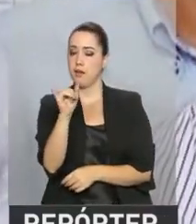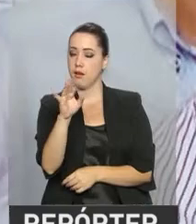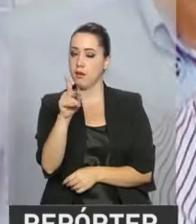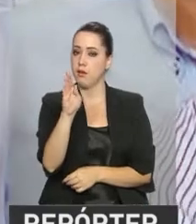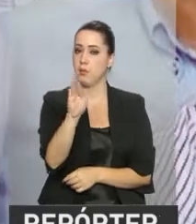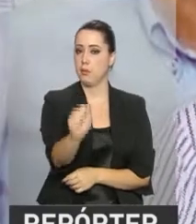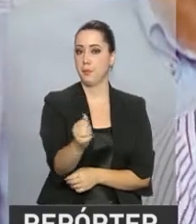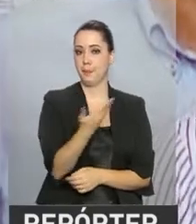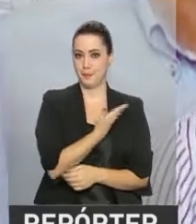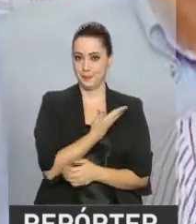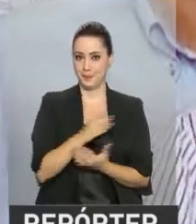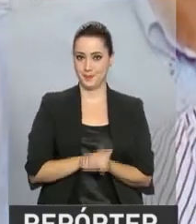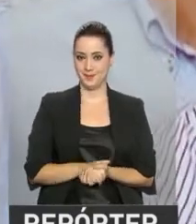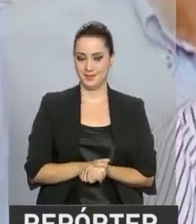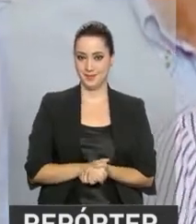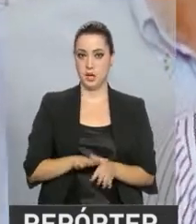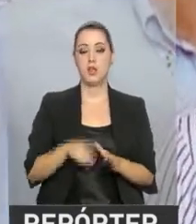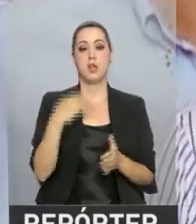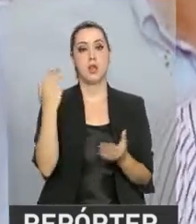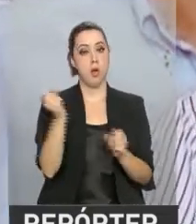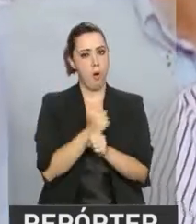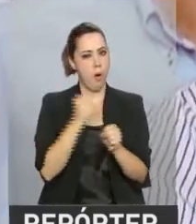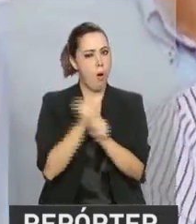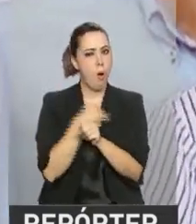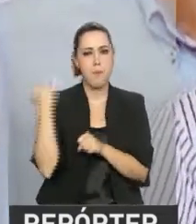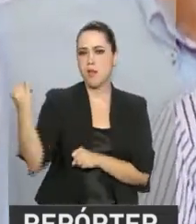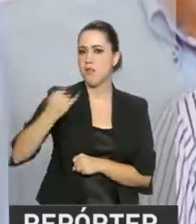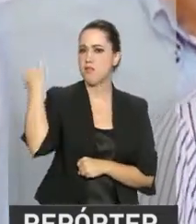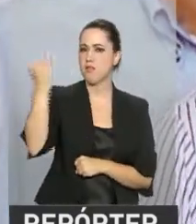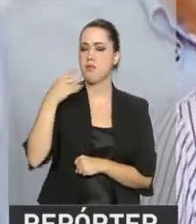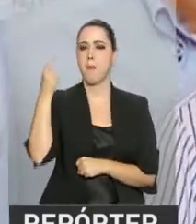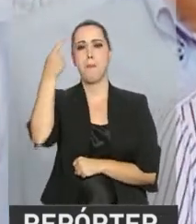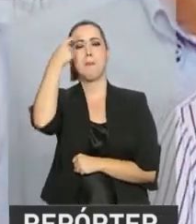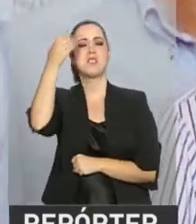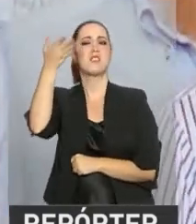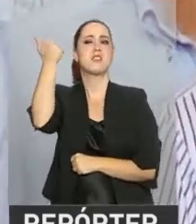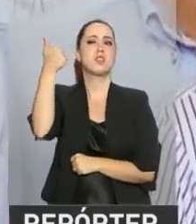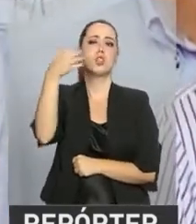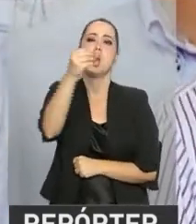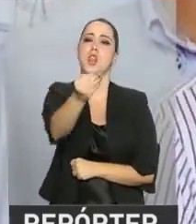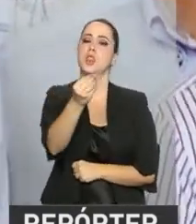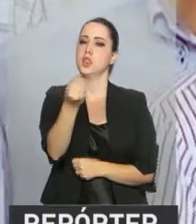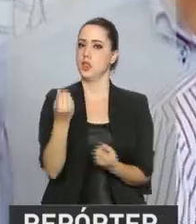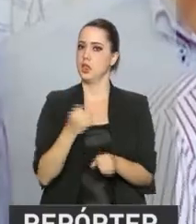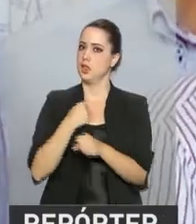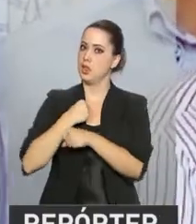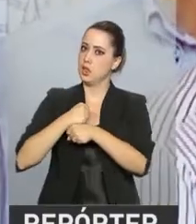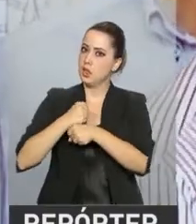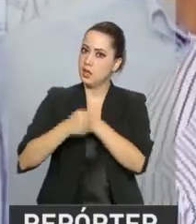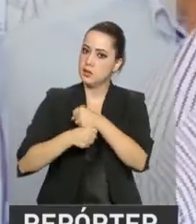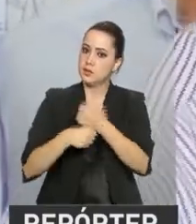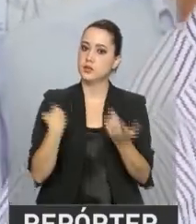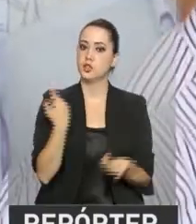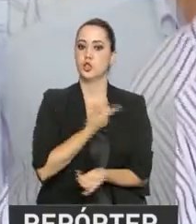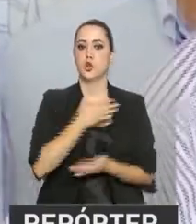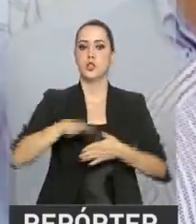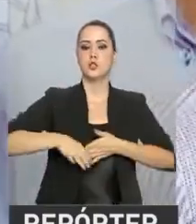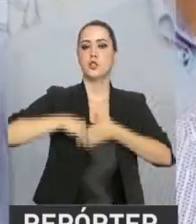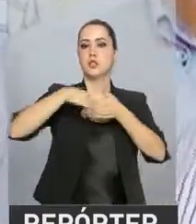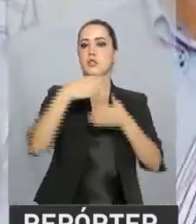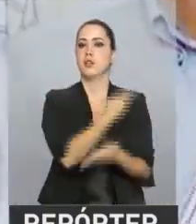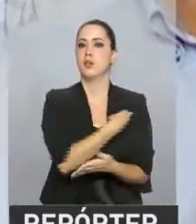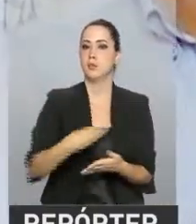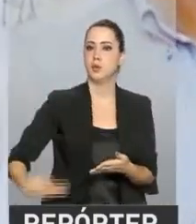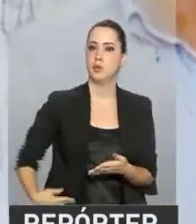é a obra avançar disse uma obra importantíssima pensada há praticamente dez anos mas que agora sob a batuta aqui no nosso município helder